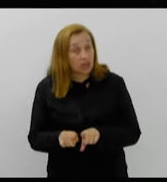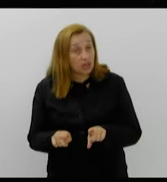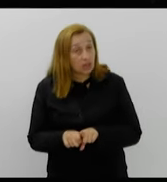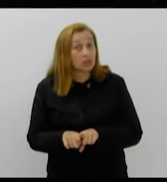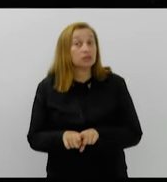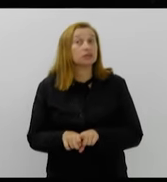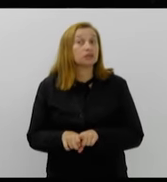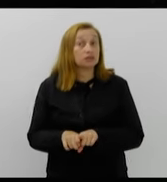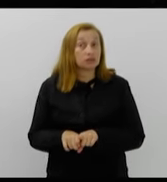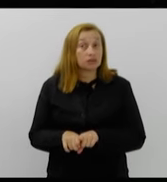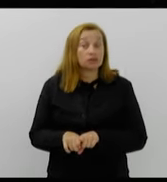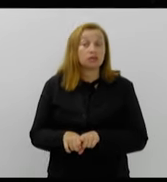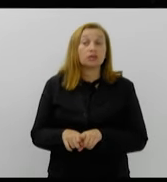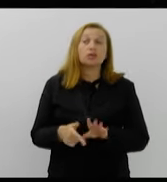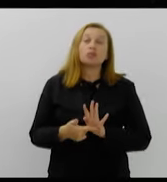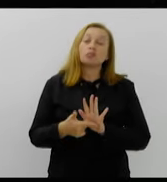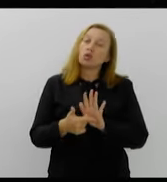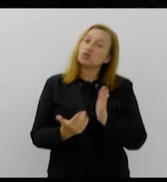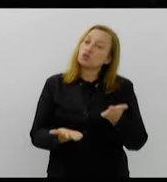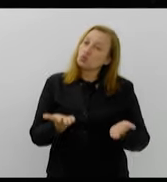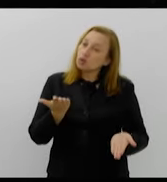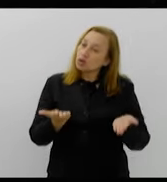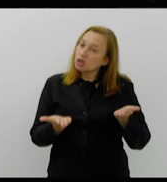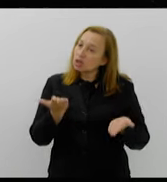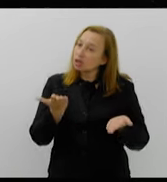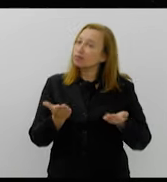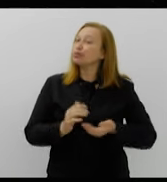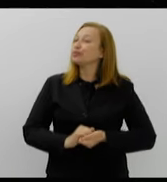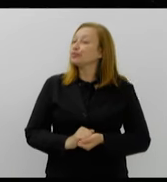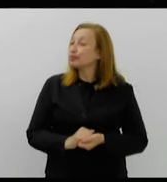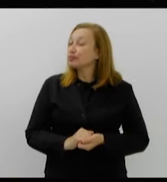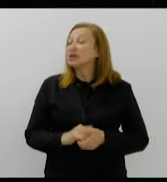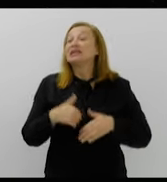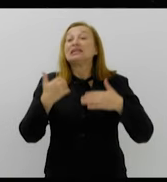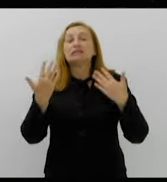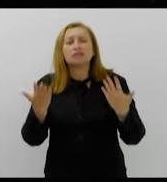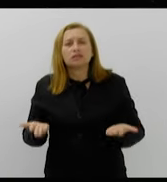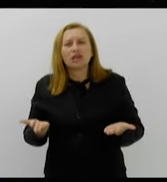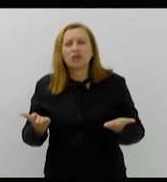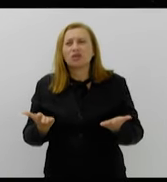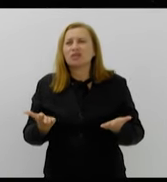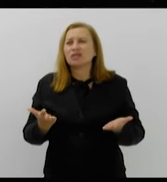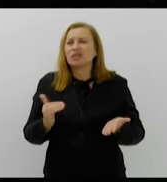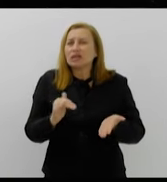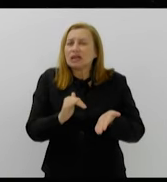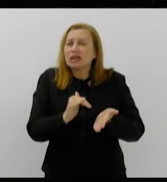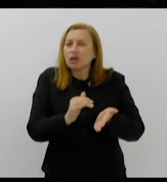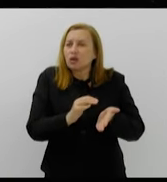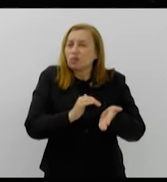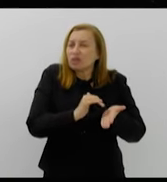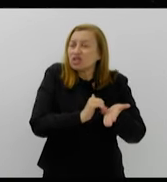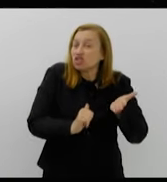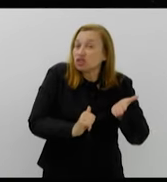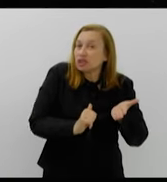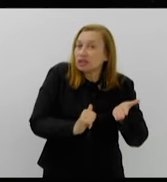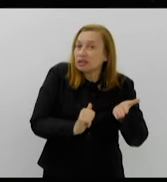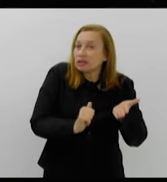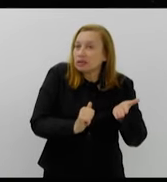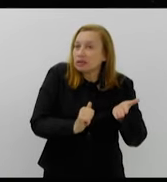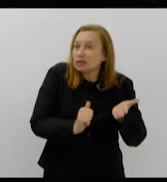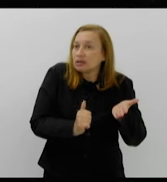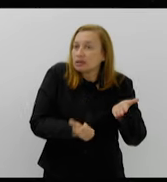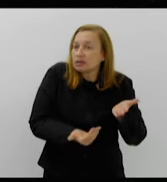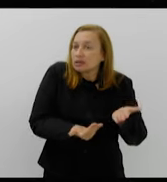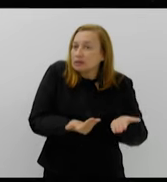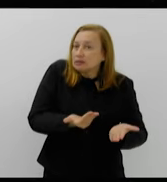fundamenta a questão do equilíbrio atuarial então é uma mexida insustentável que